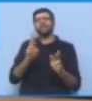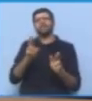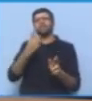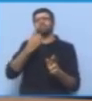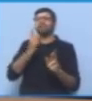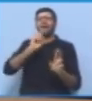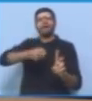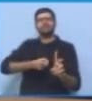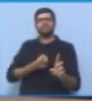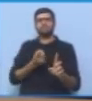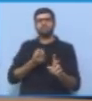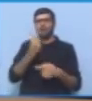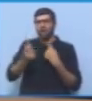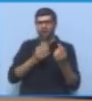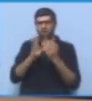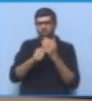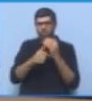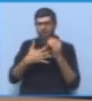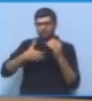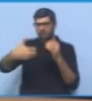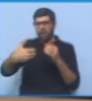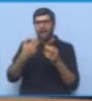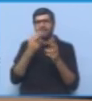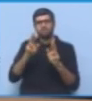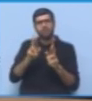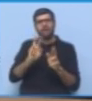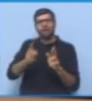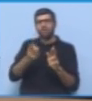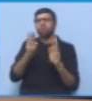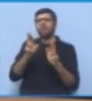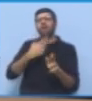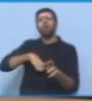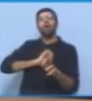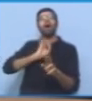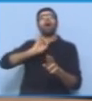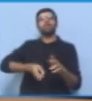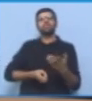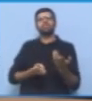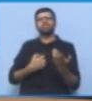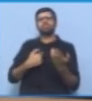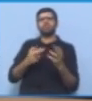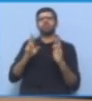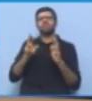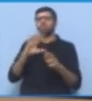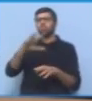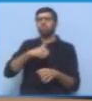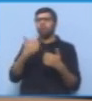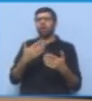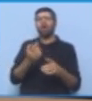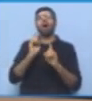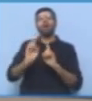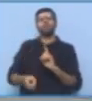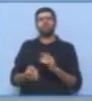estamos a falar? Alguém está a roubar a nossa esperança? Quais são as nossas esperanças? Quais são as esperanças do mundo hoje? Porquê? Porque se